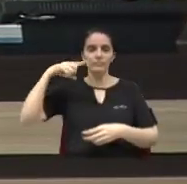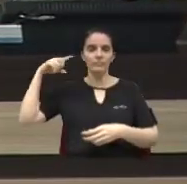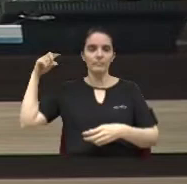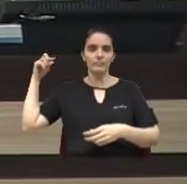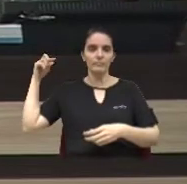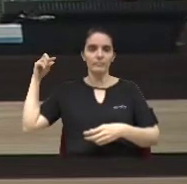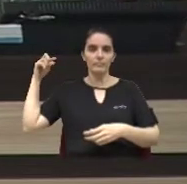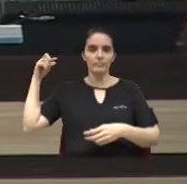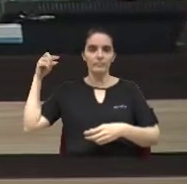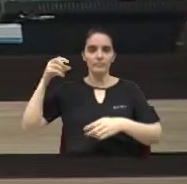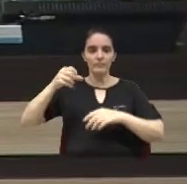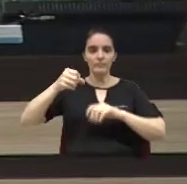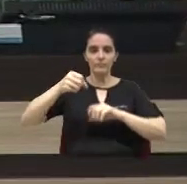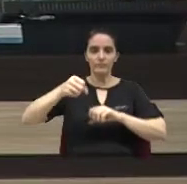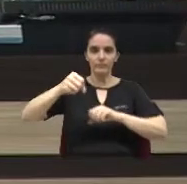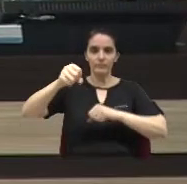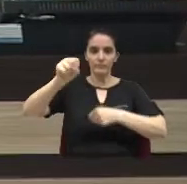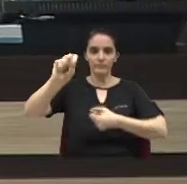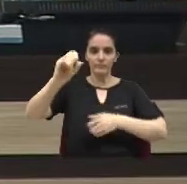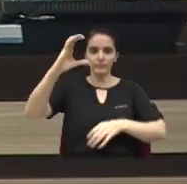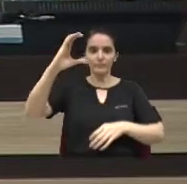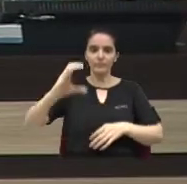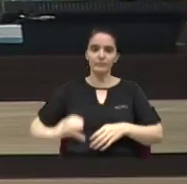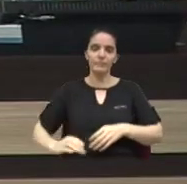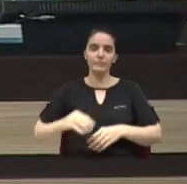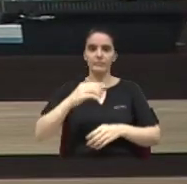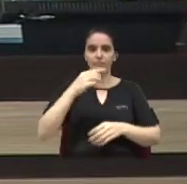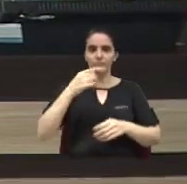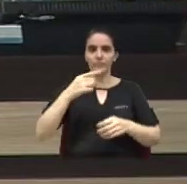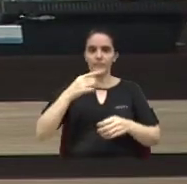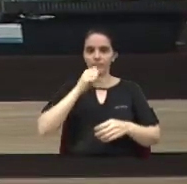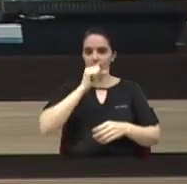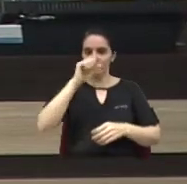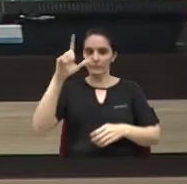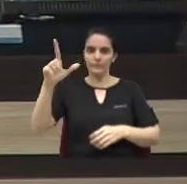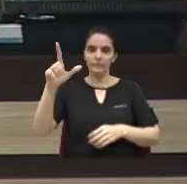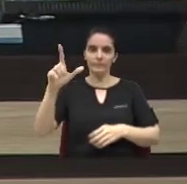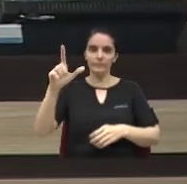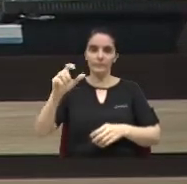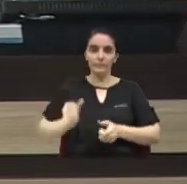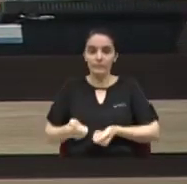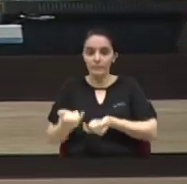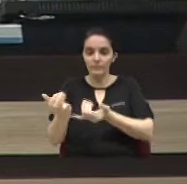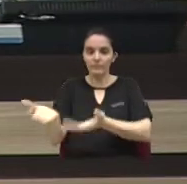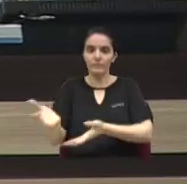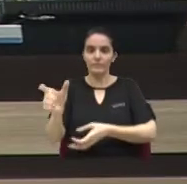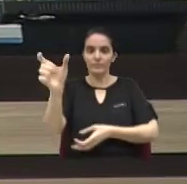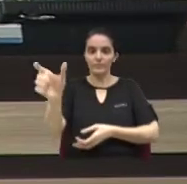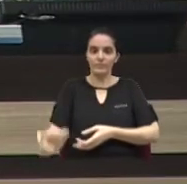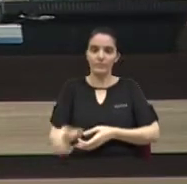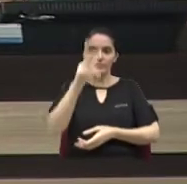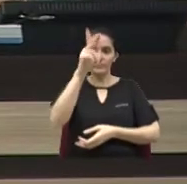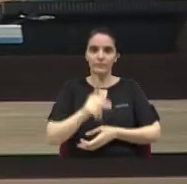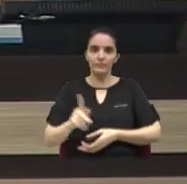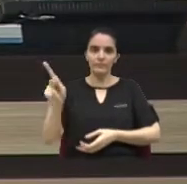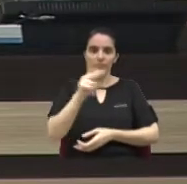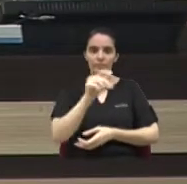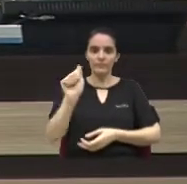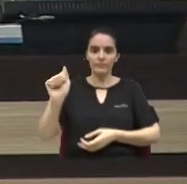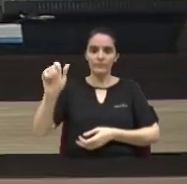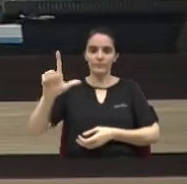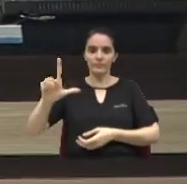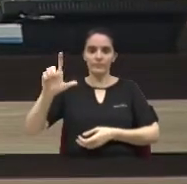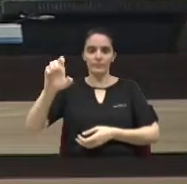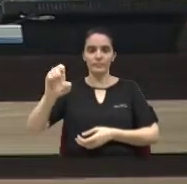Rosana Gama de Araújo Silva da Costa, que concede o título de cidadão limeirense ao padre Alexander